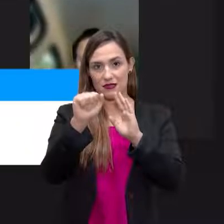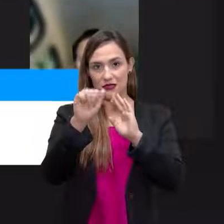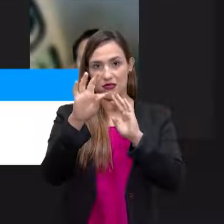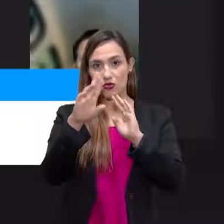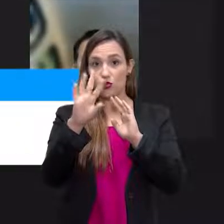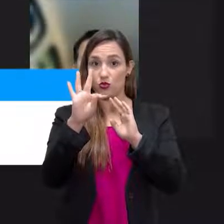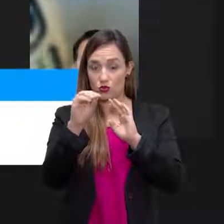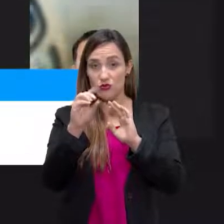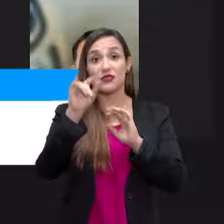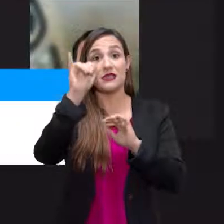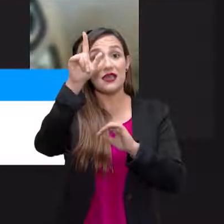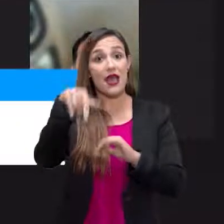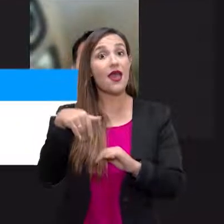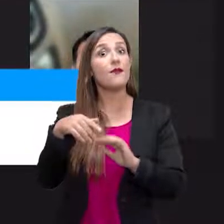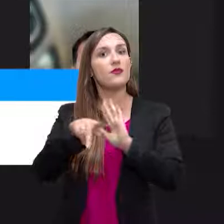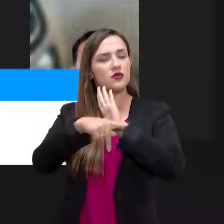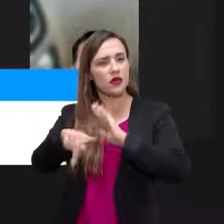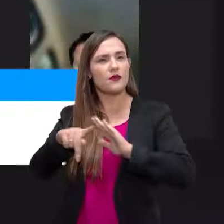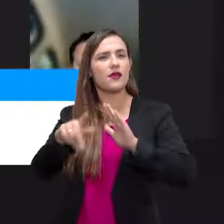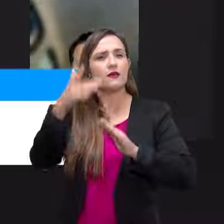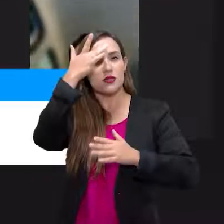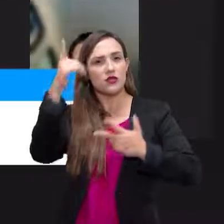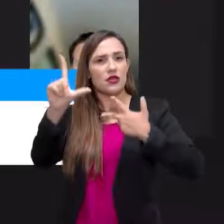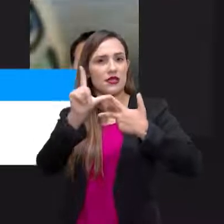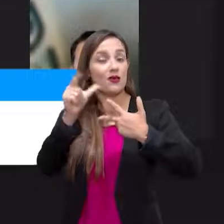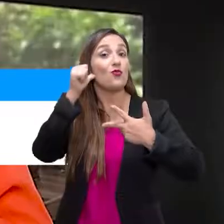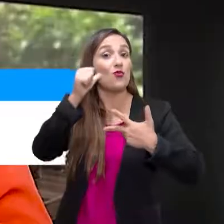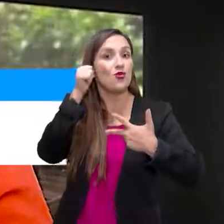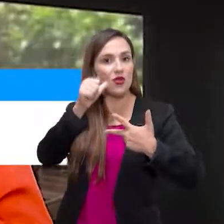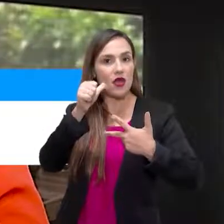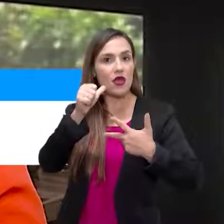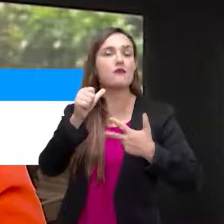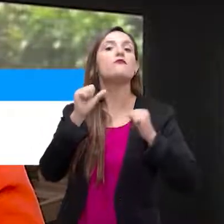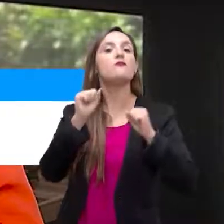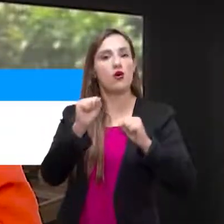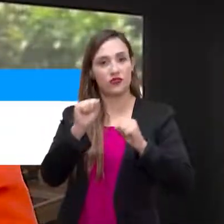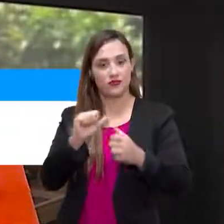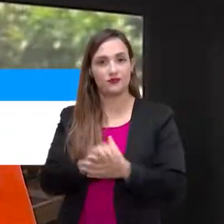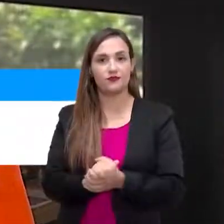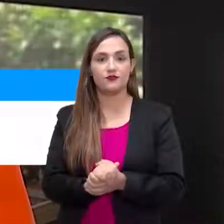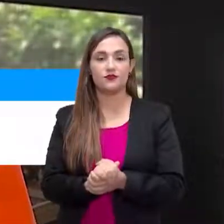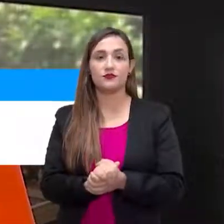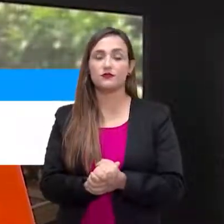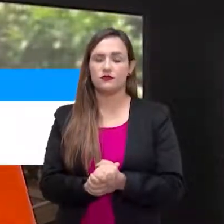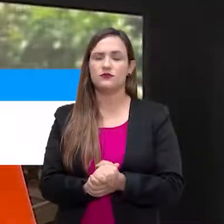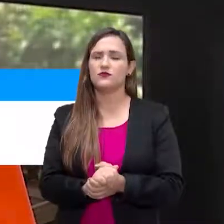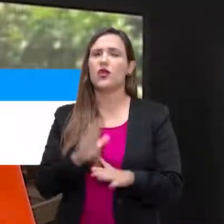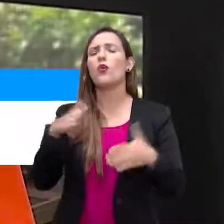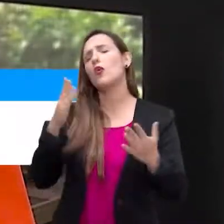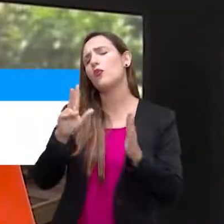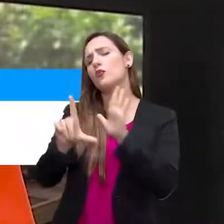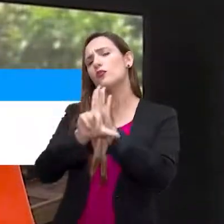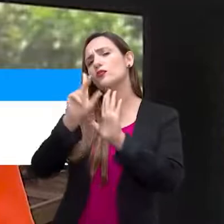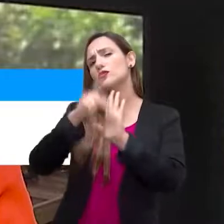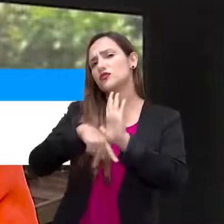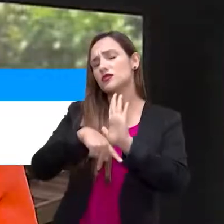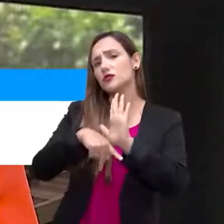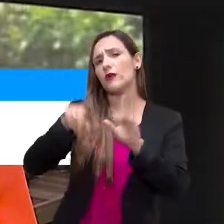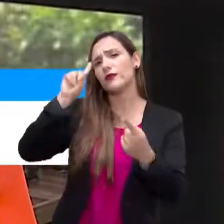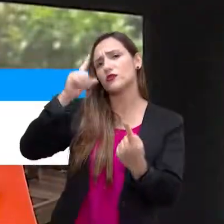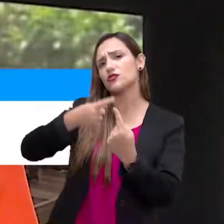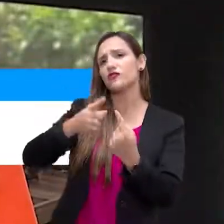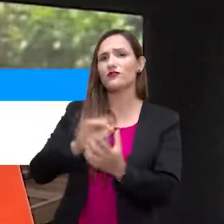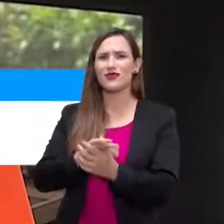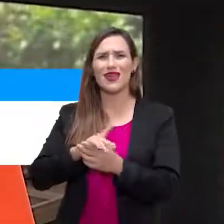é voltada a parlamentares e mulheres ocupantes de cargos públicos. Mais um projeto para